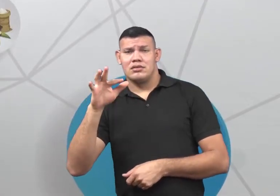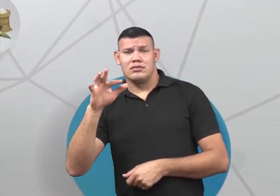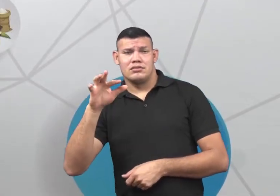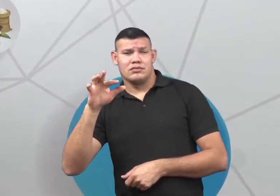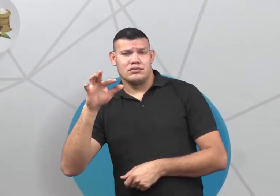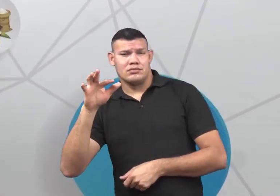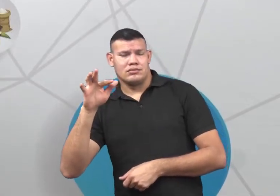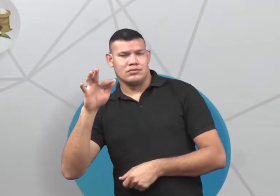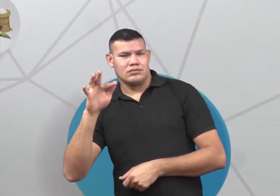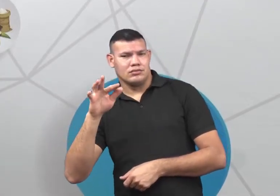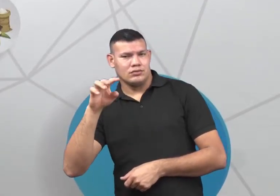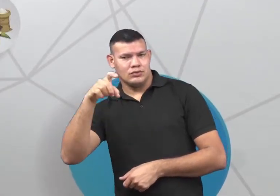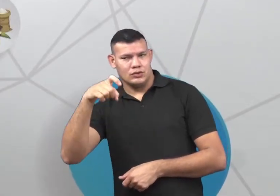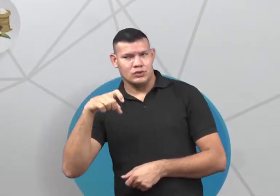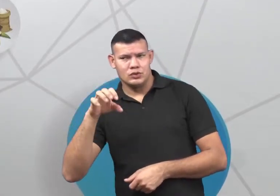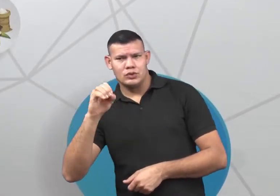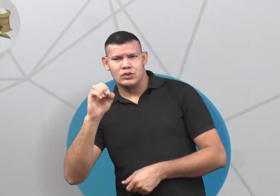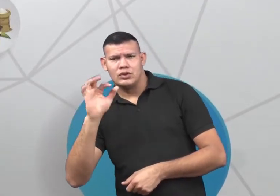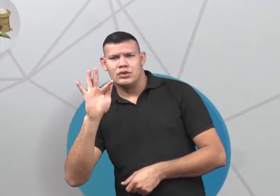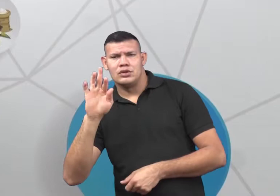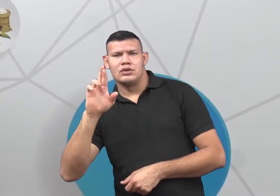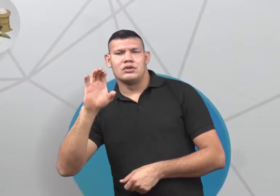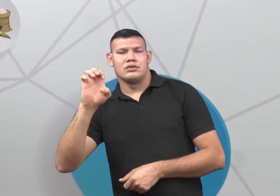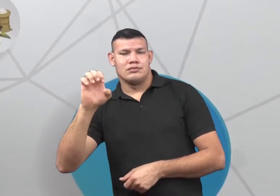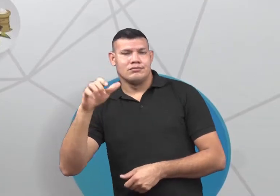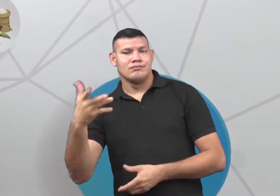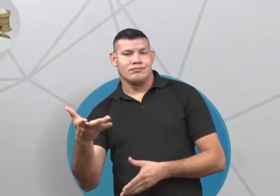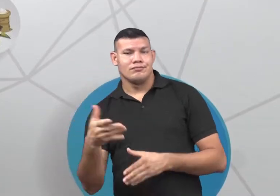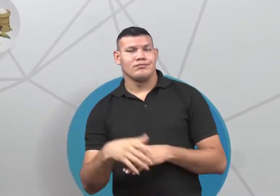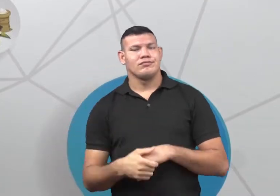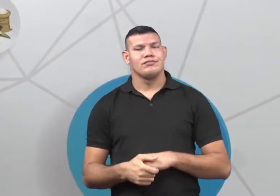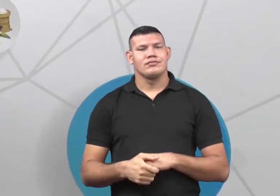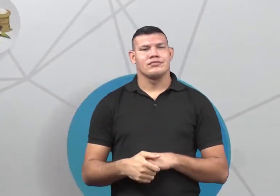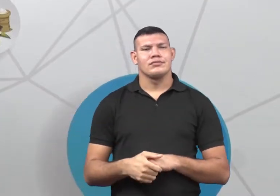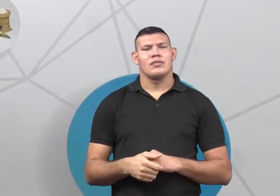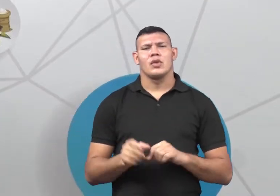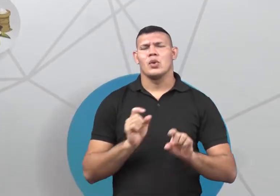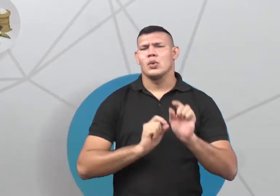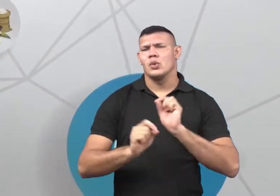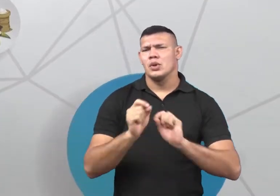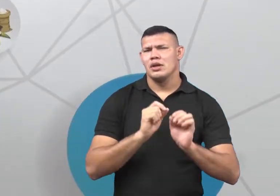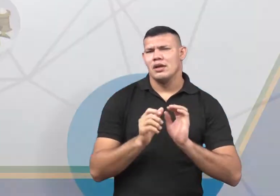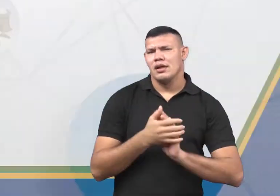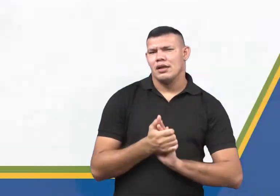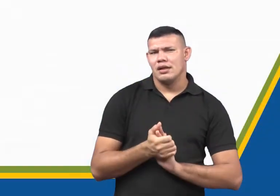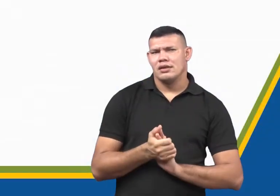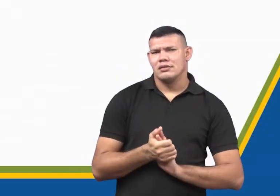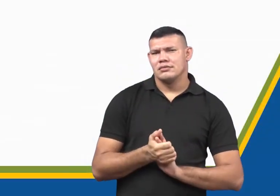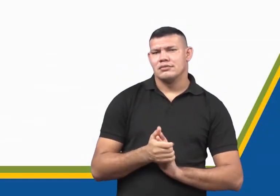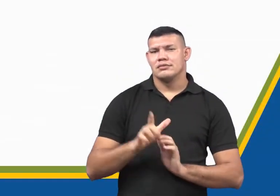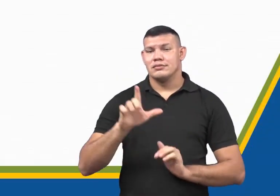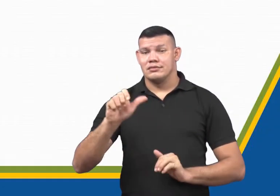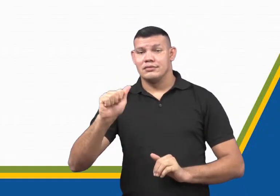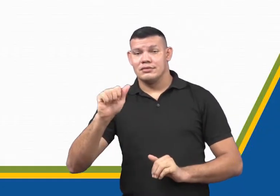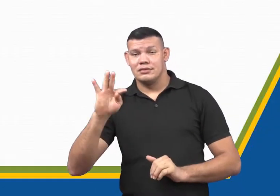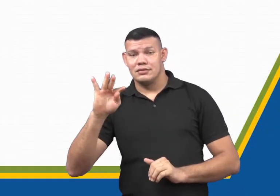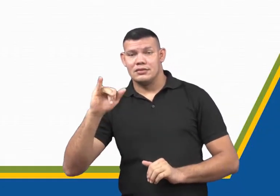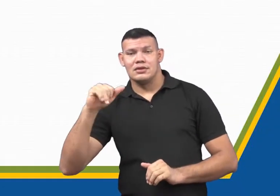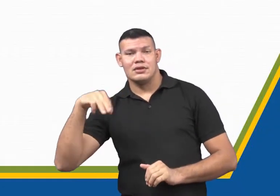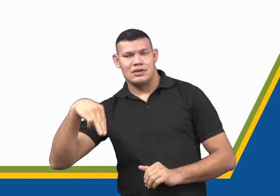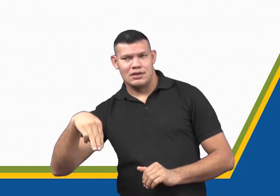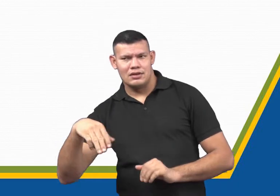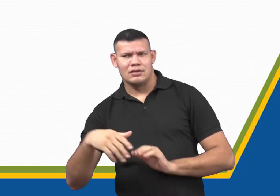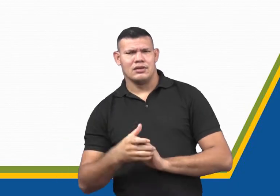ele é a letra que começa o nome do enxofre em latim. Se vocês observarem, a gente tem uma numeração ali